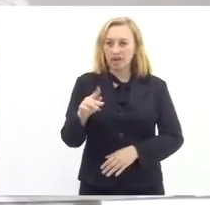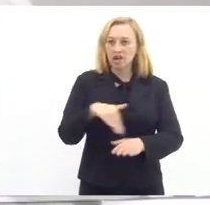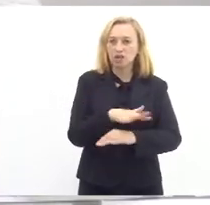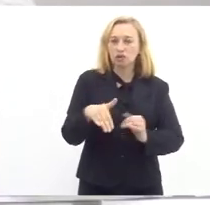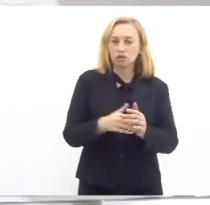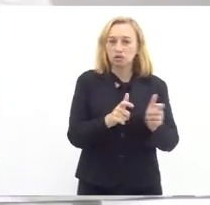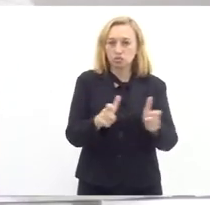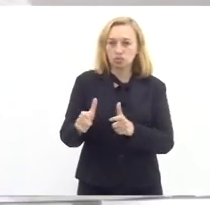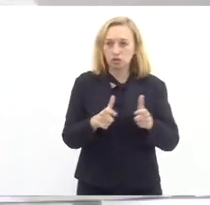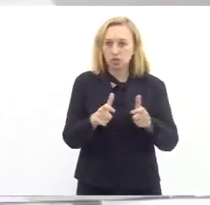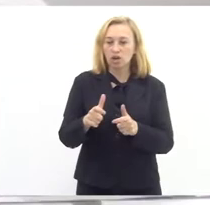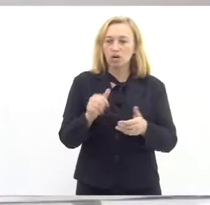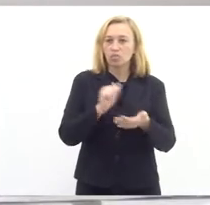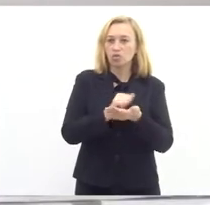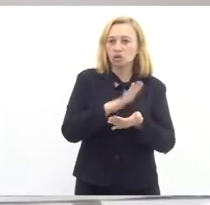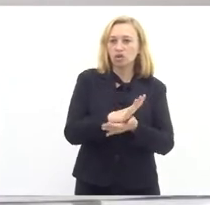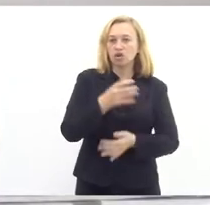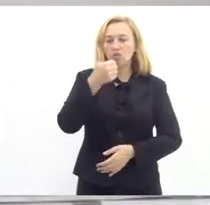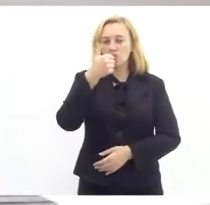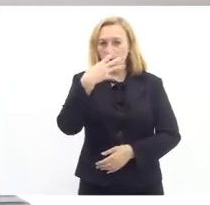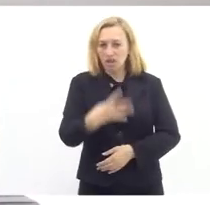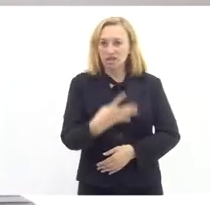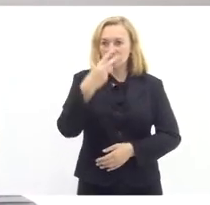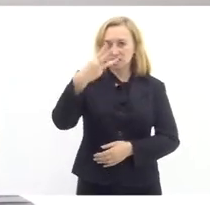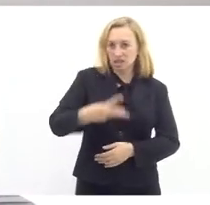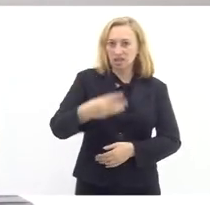o sistema, multa